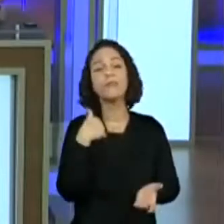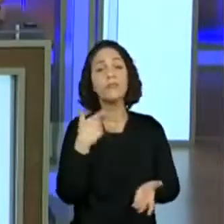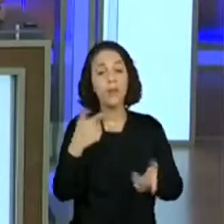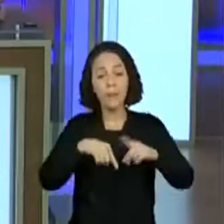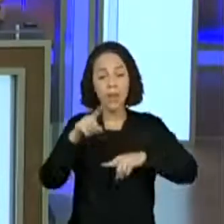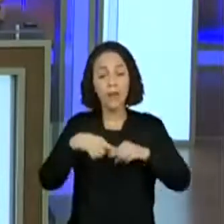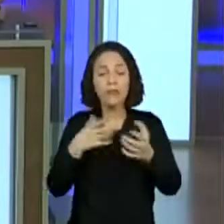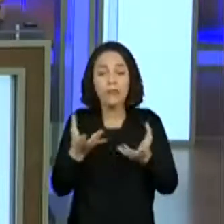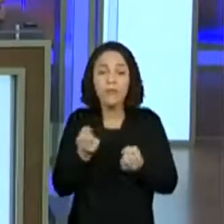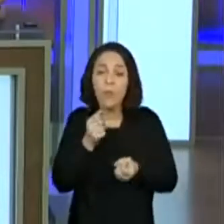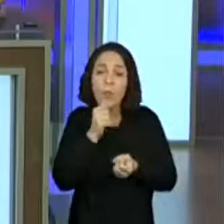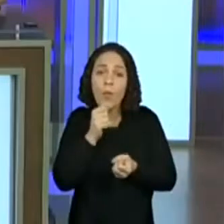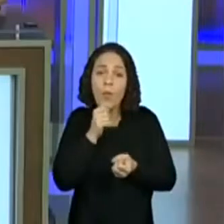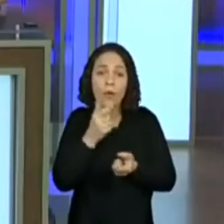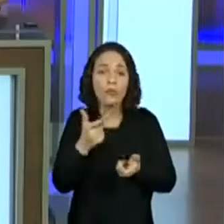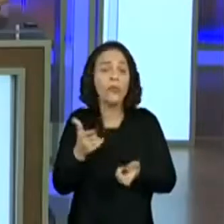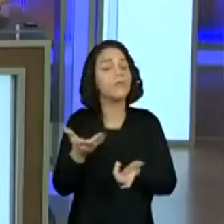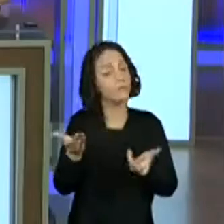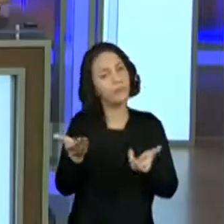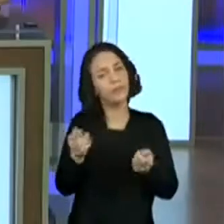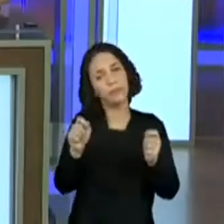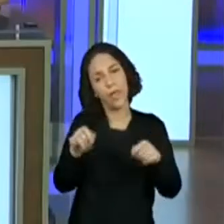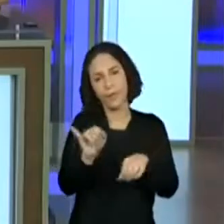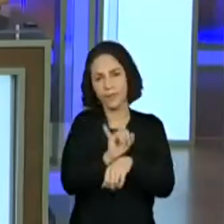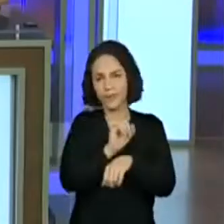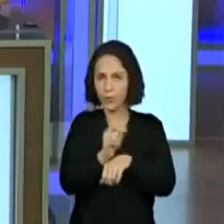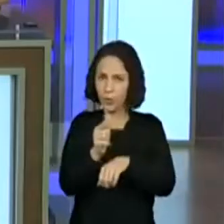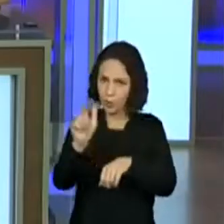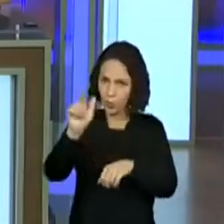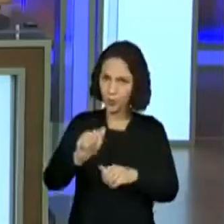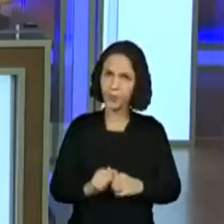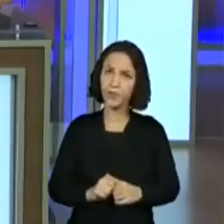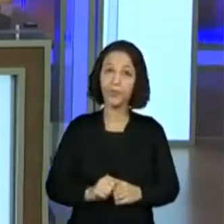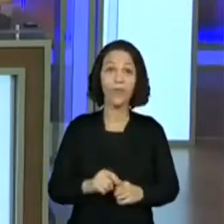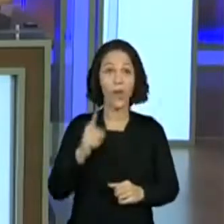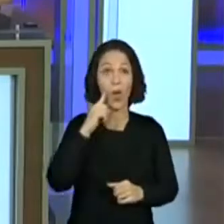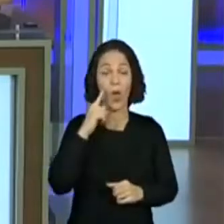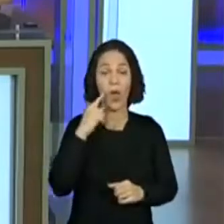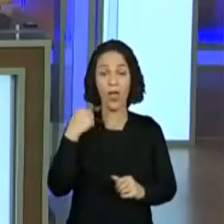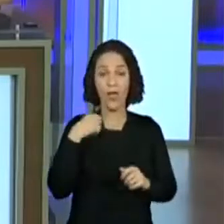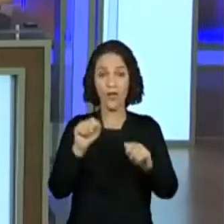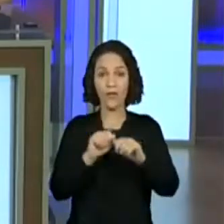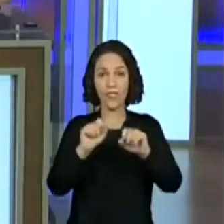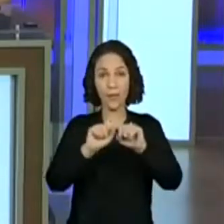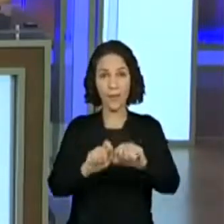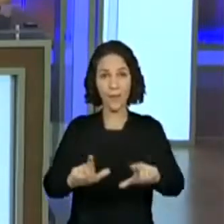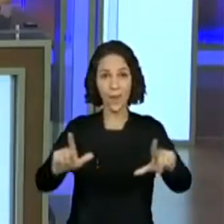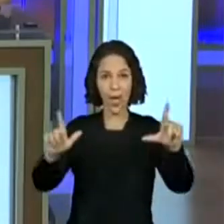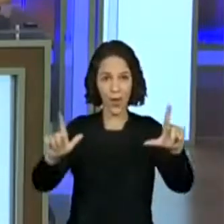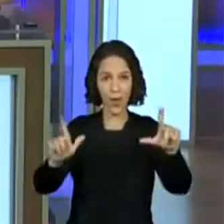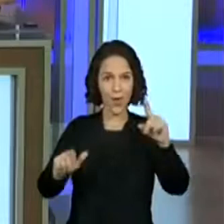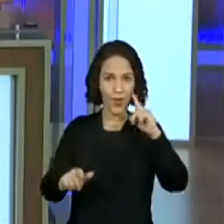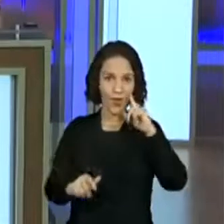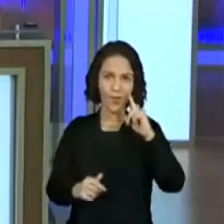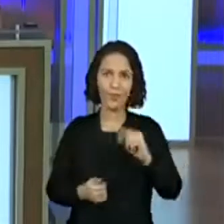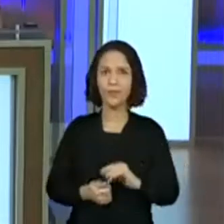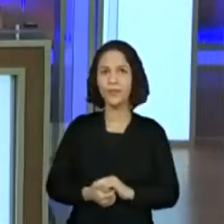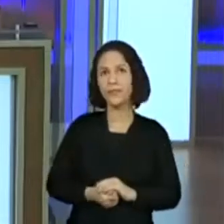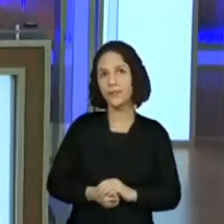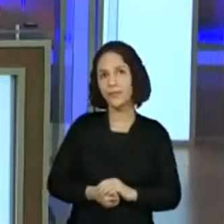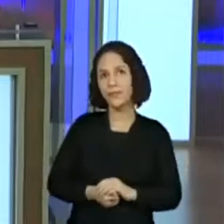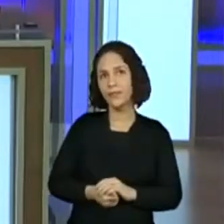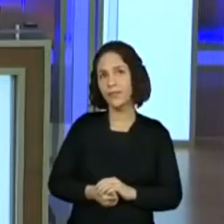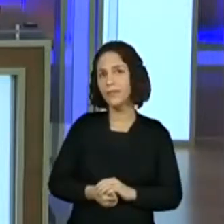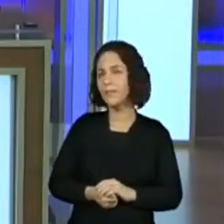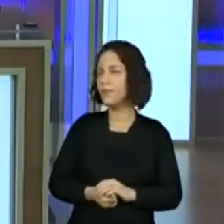o material, o anexo, não é? Nós fizemos aqui maior, ó. Eu vou mostrar, não é? A gente vai até